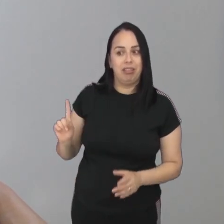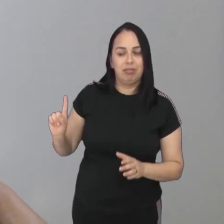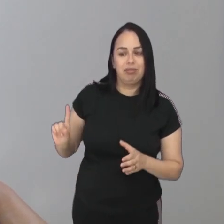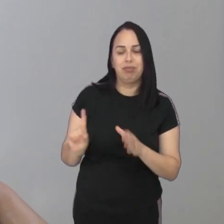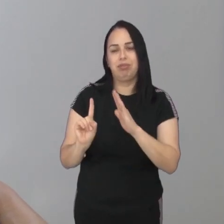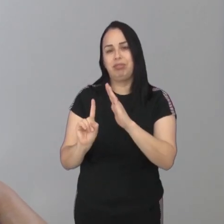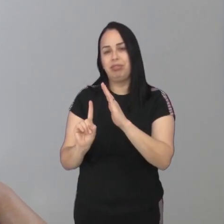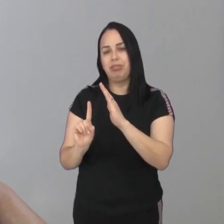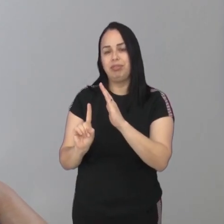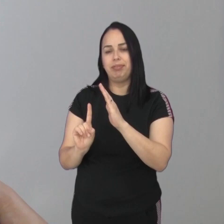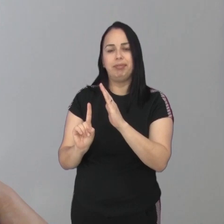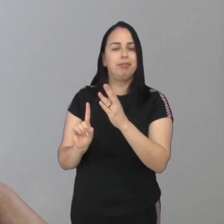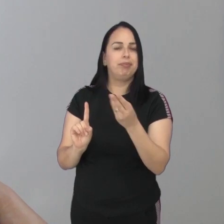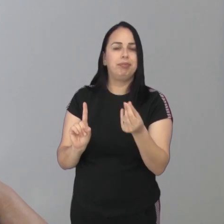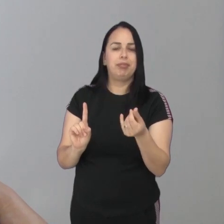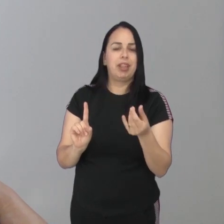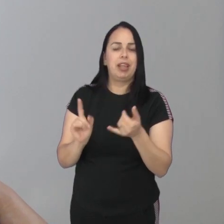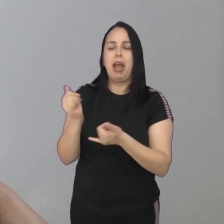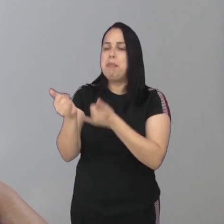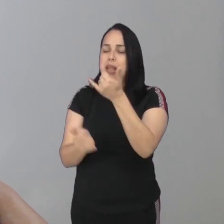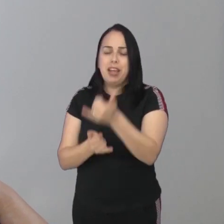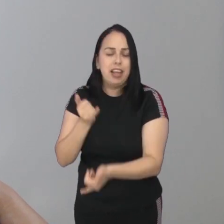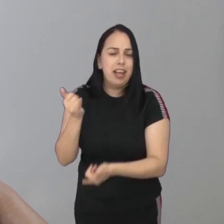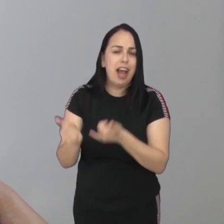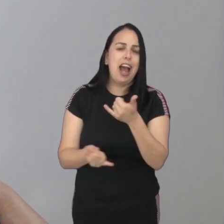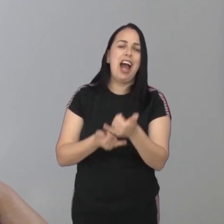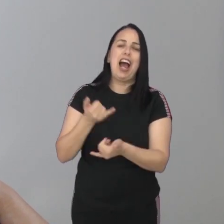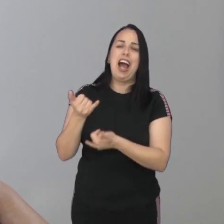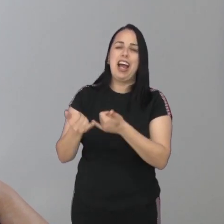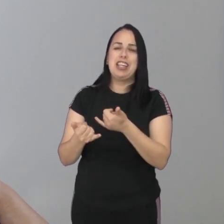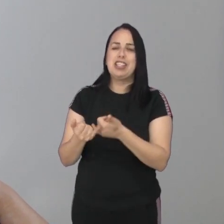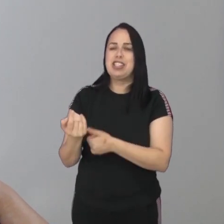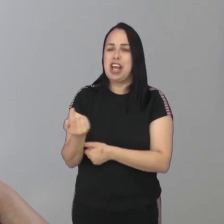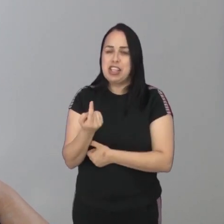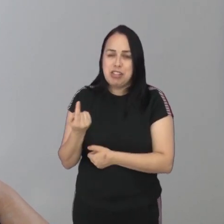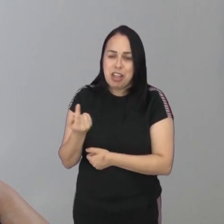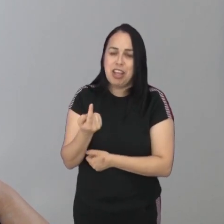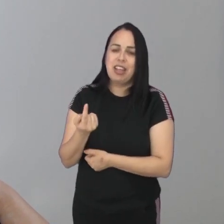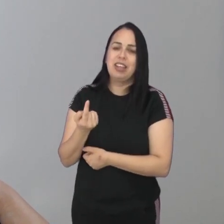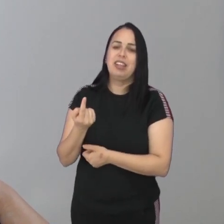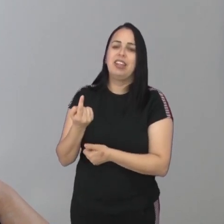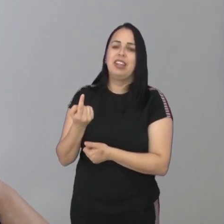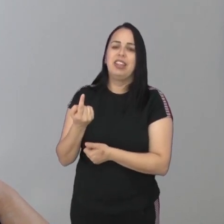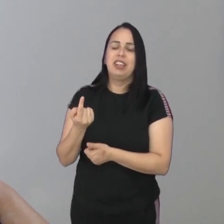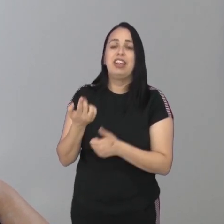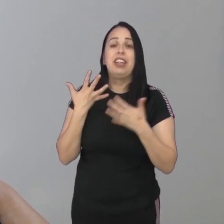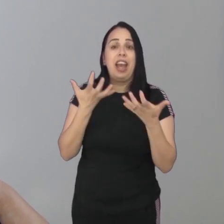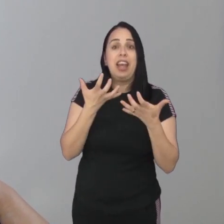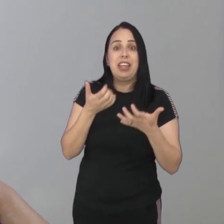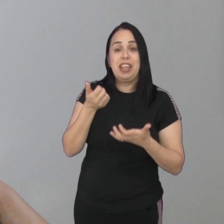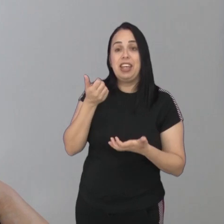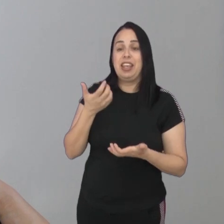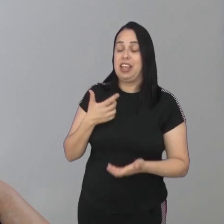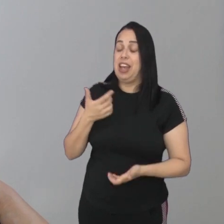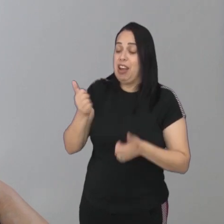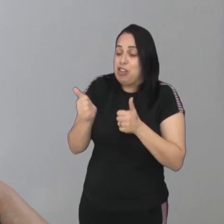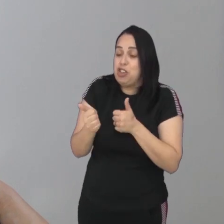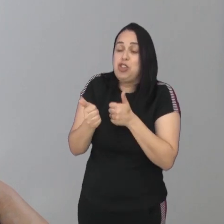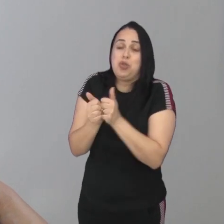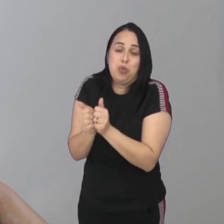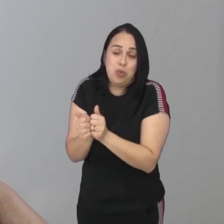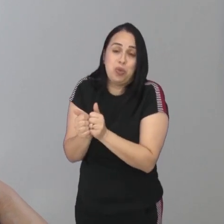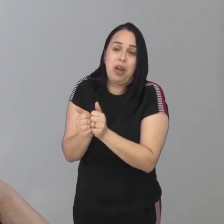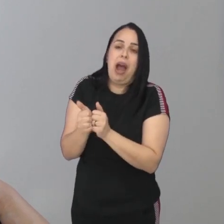casa, ela quer estar brincando, né? Gosta de brincar muito sozinha, aí quer que eu esteja acompanhando ela